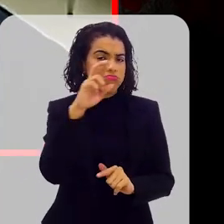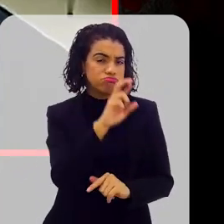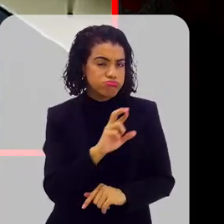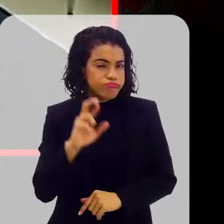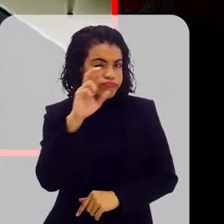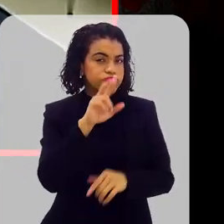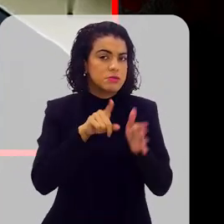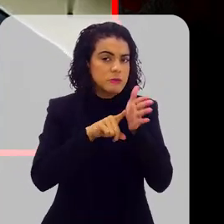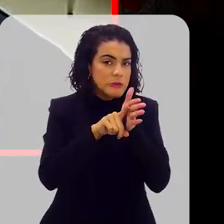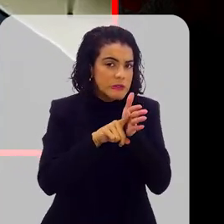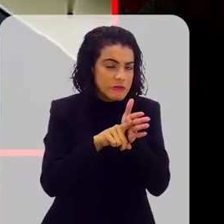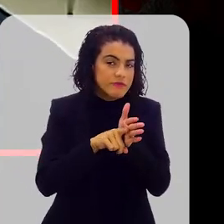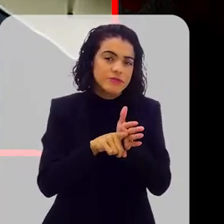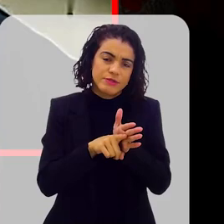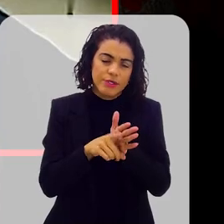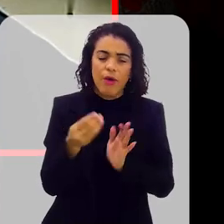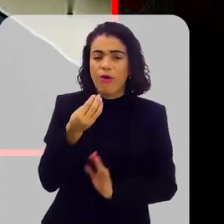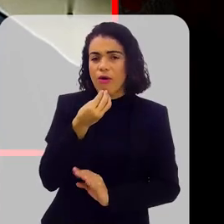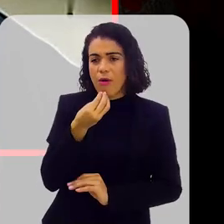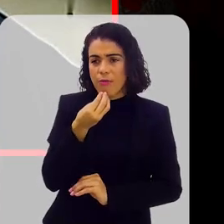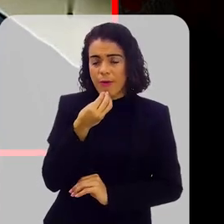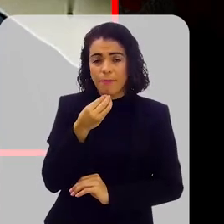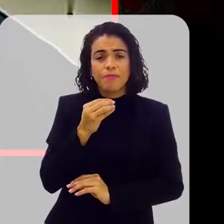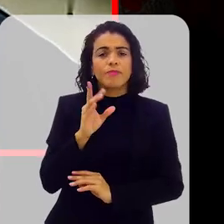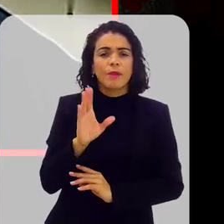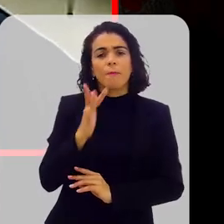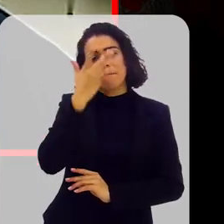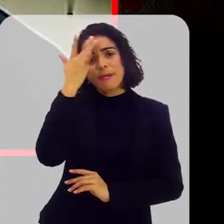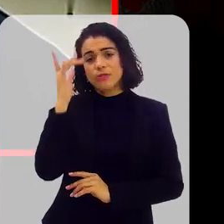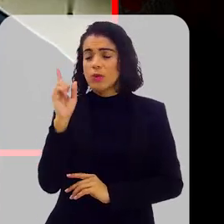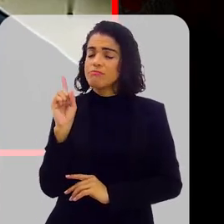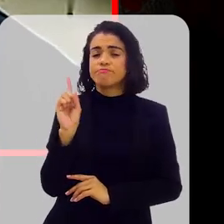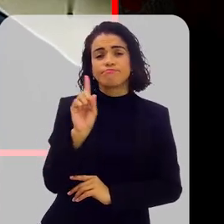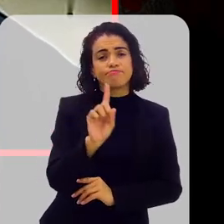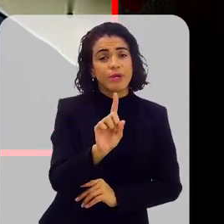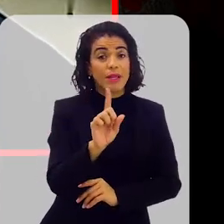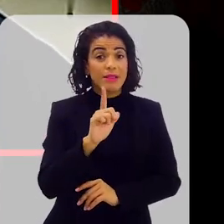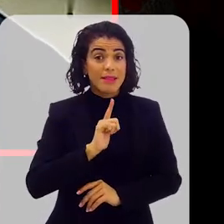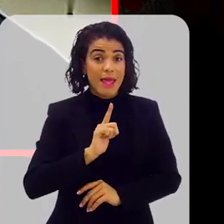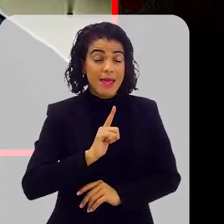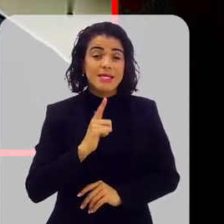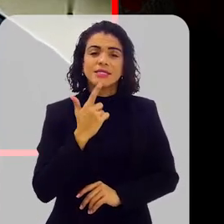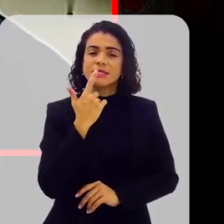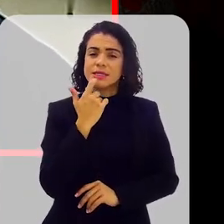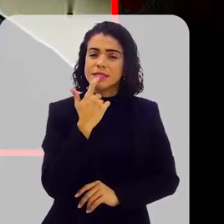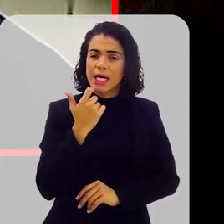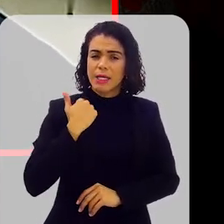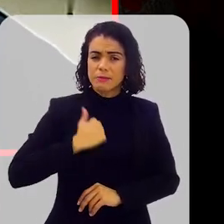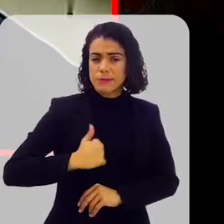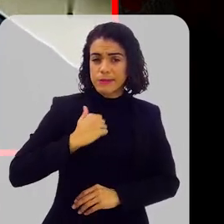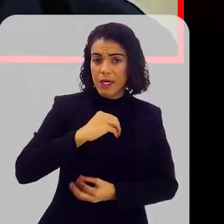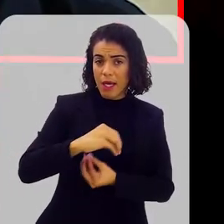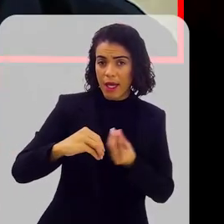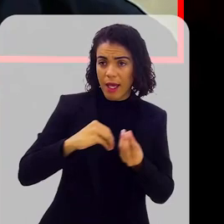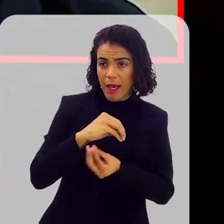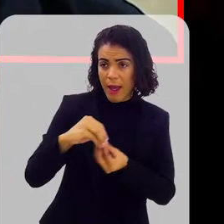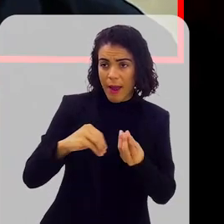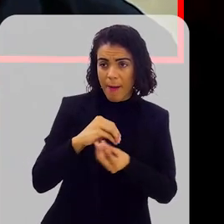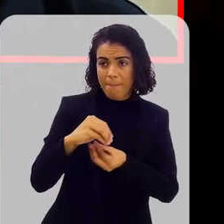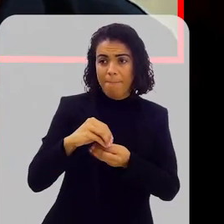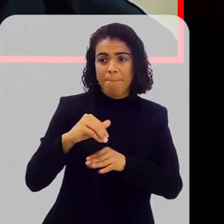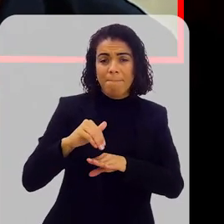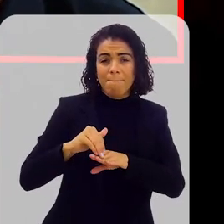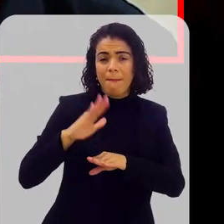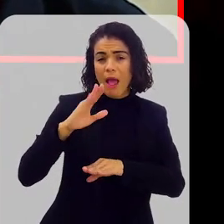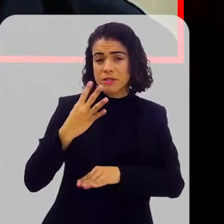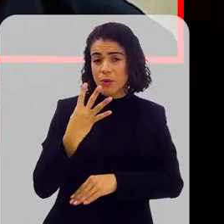deixar de investigar, obviamente. Né? Então, todo paciente que tem um sangramento nas fezes, principalmente se ele